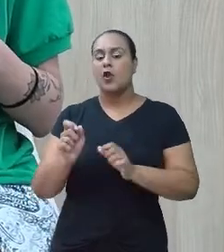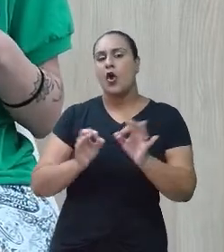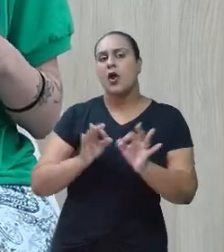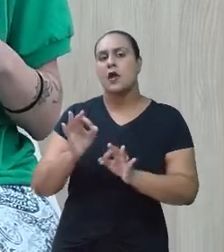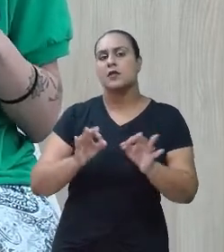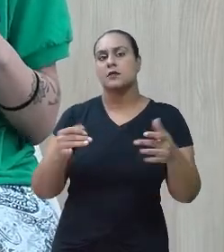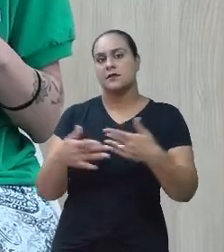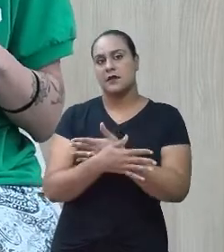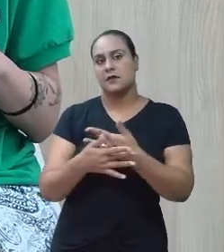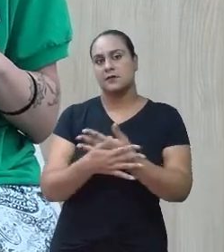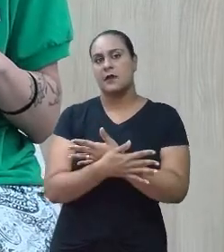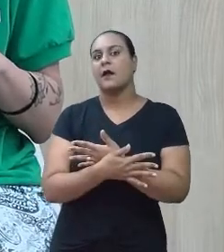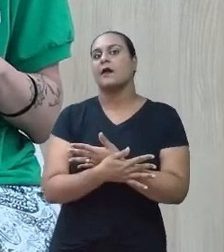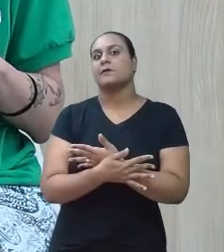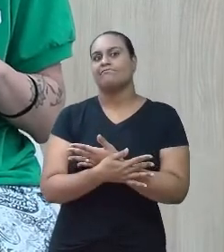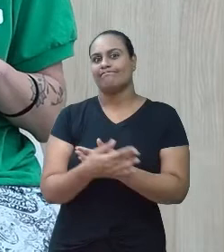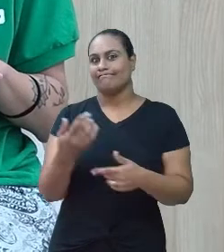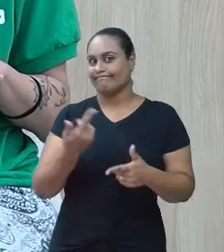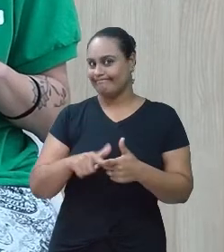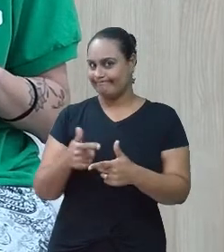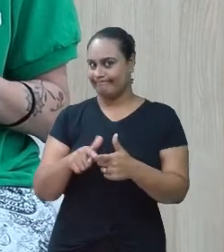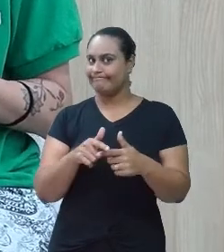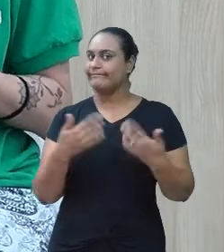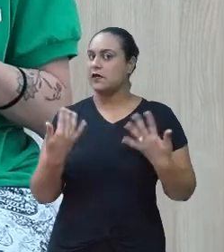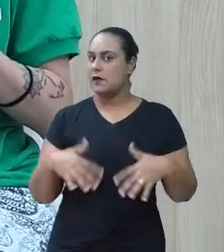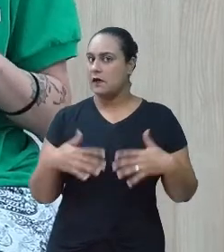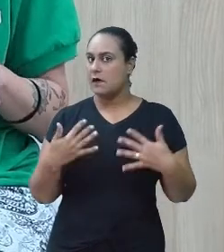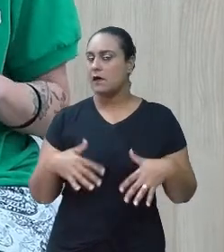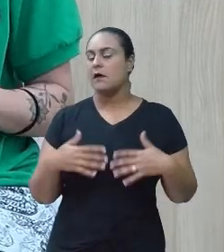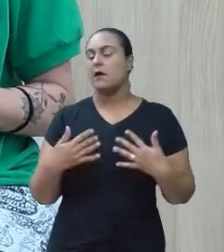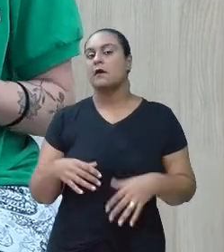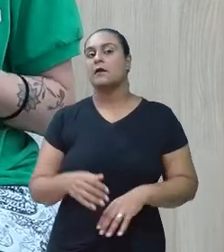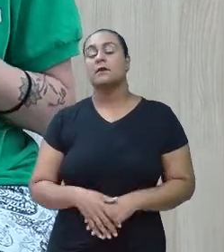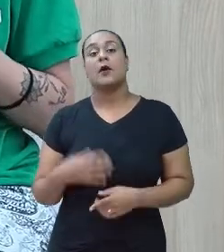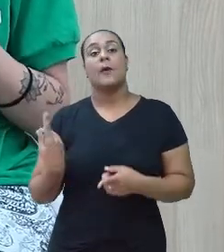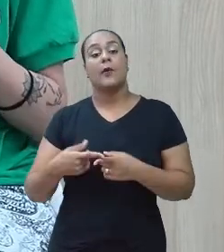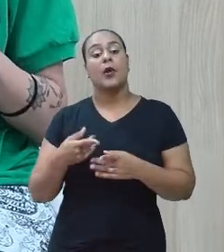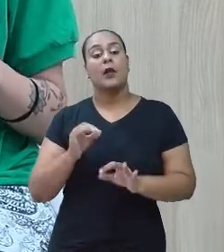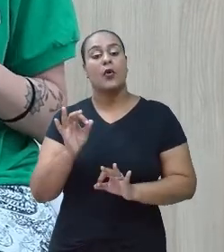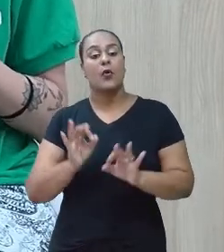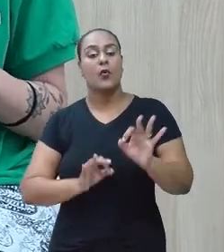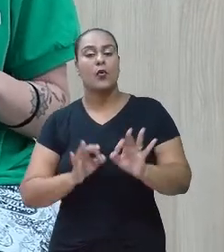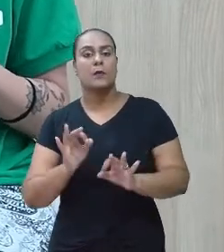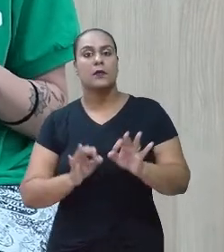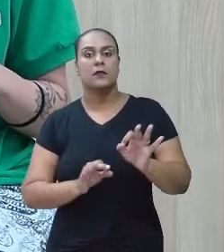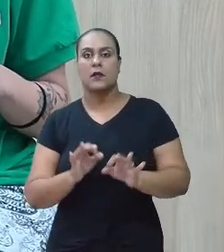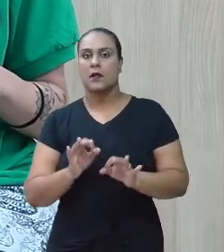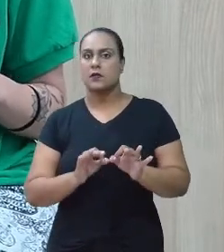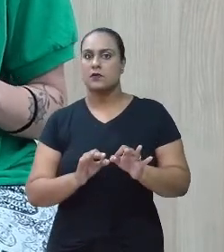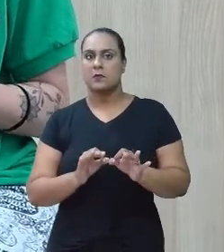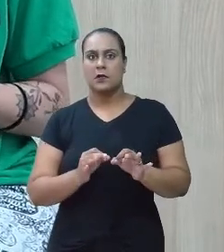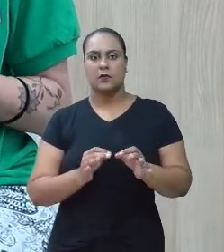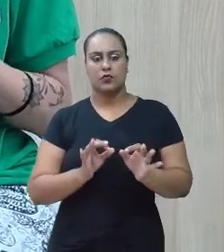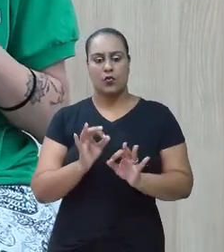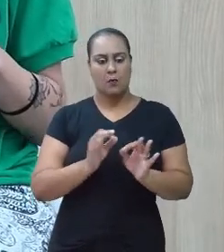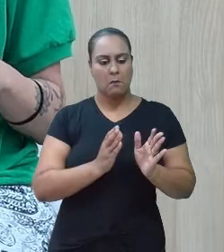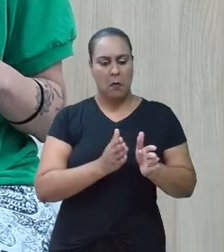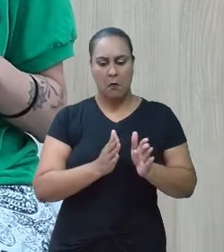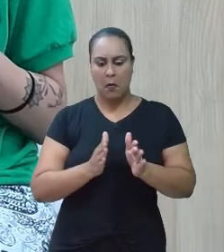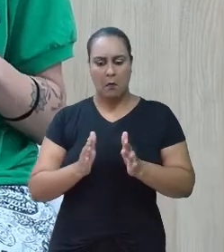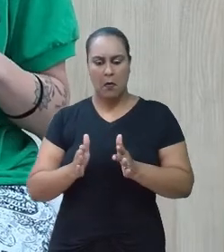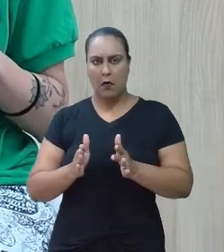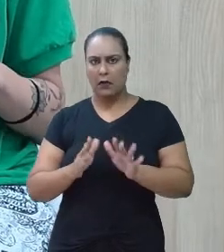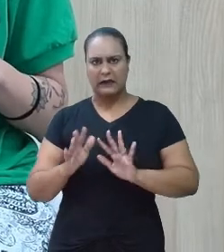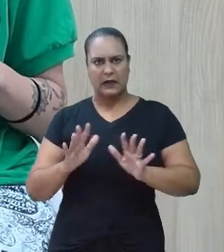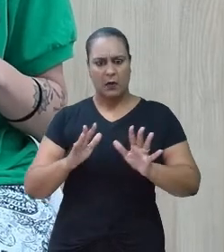forma mais problemática, vamos dizer assim, onde o planejamento ele não é tão ordenado, né? É um